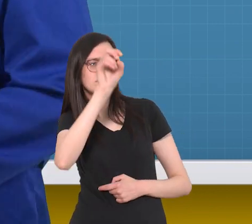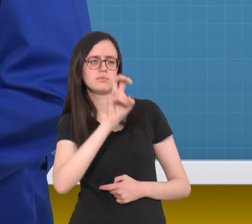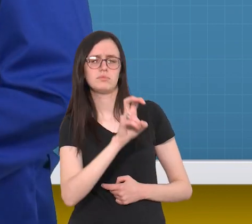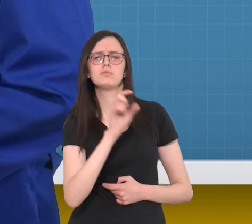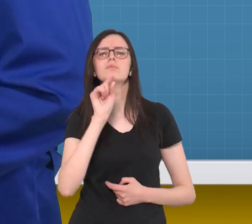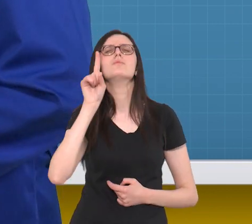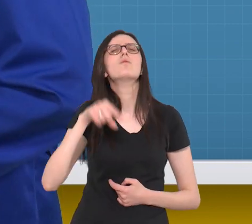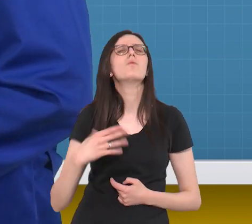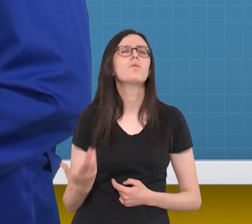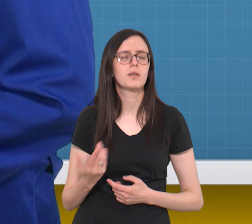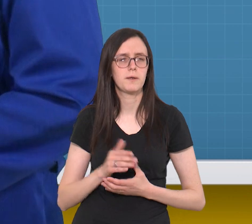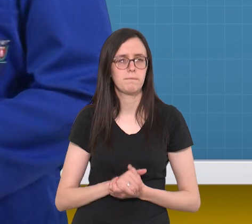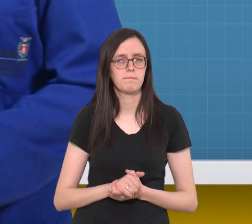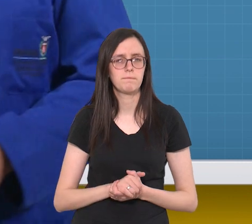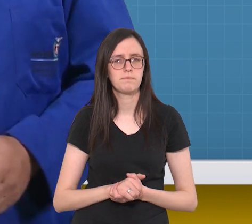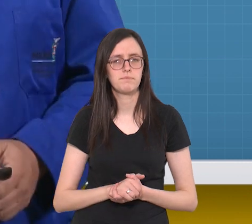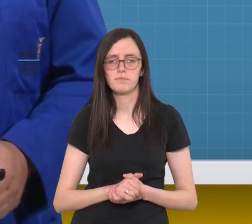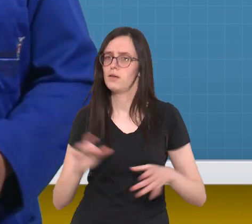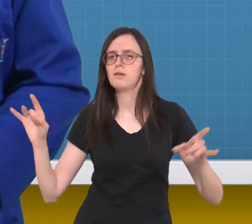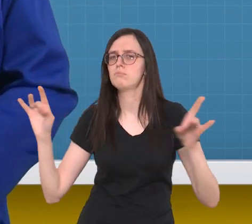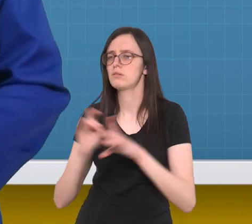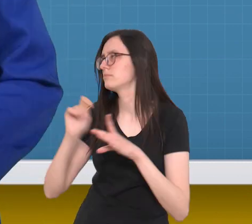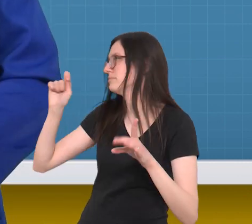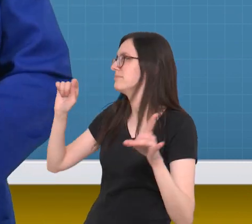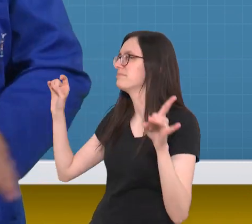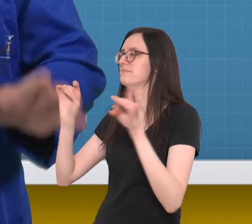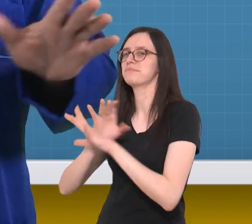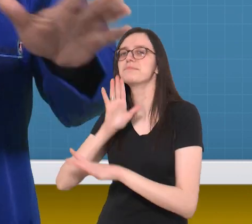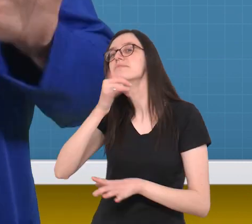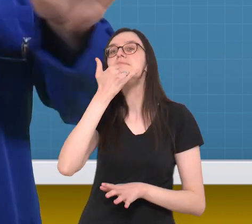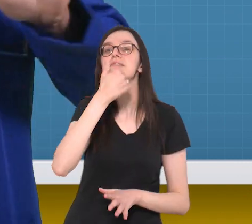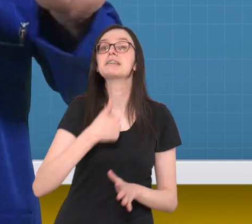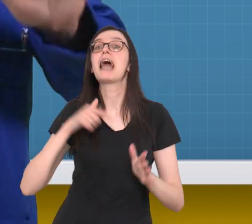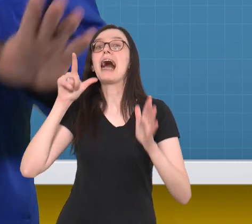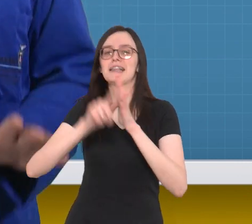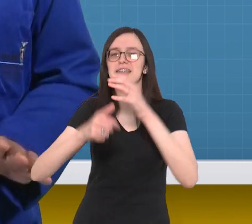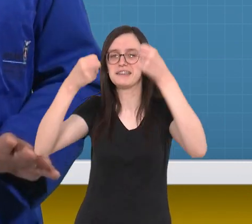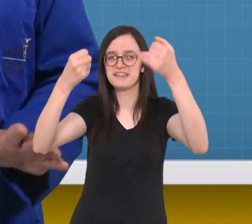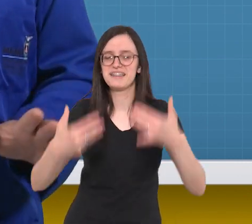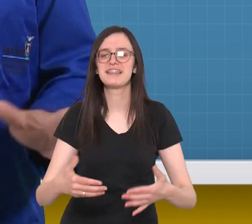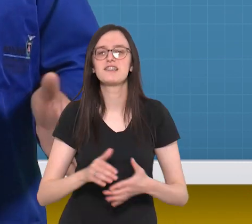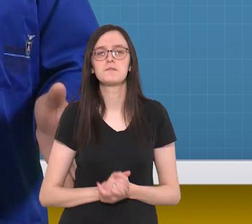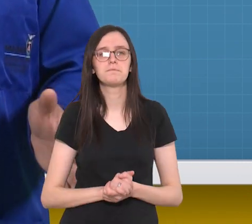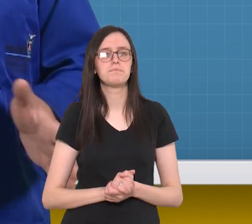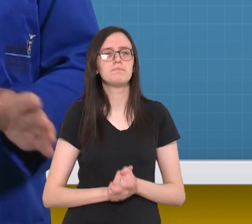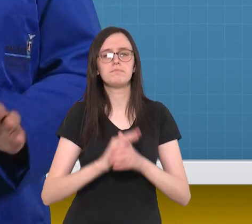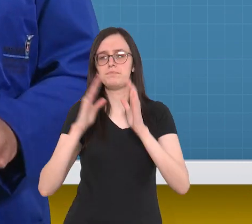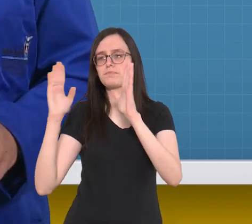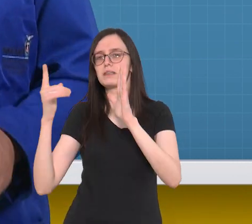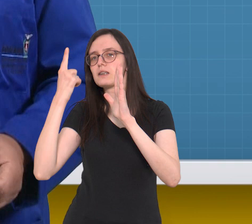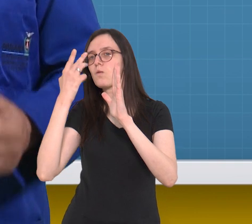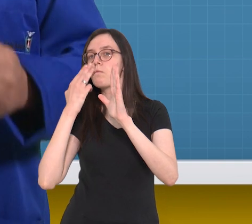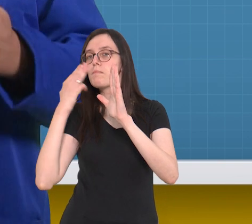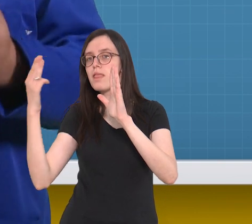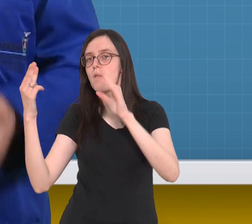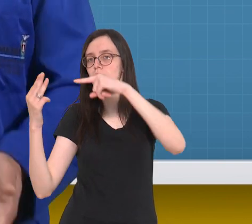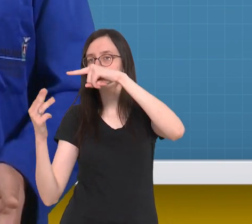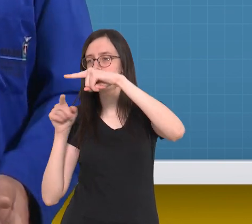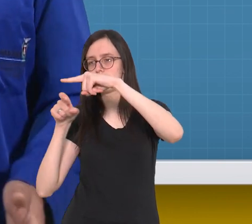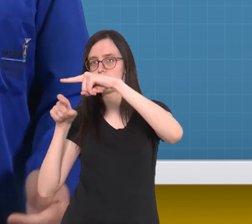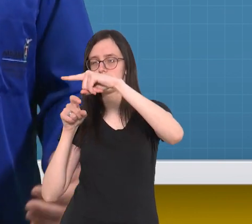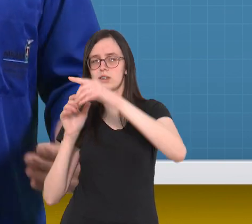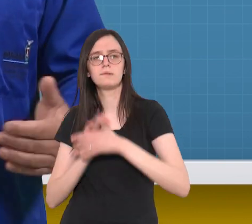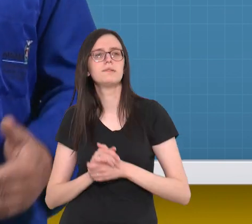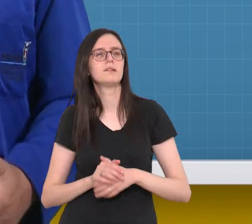direita, já registrou? Ai, desculpe, já está até registrado lá, eu é que estou atrasado aqui. Na coluna da direita,